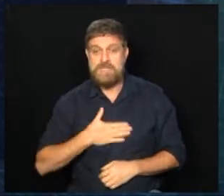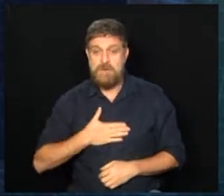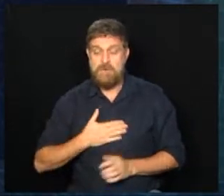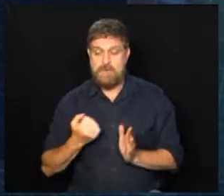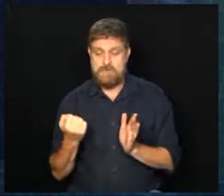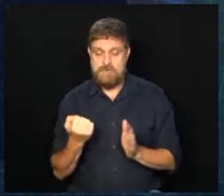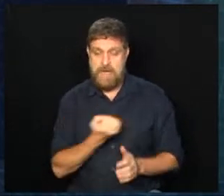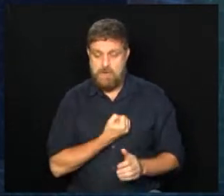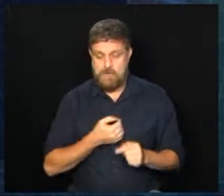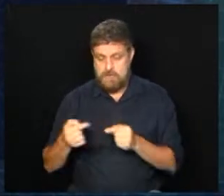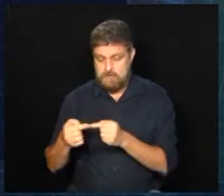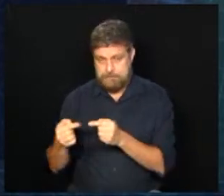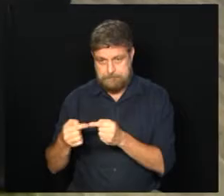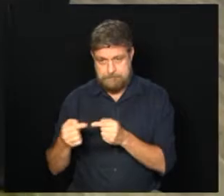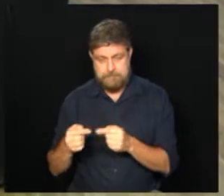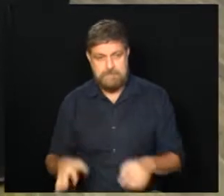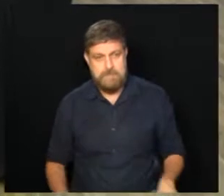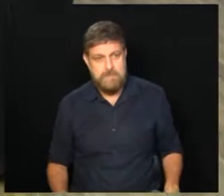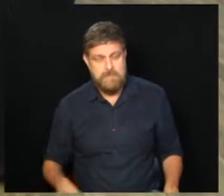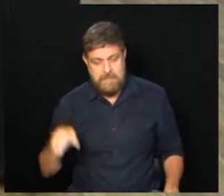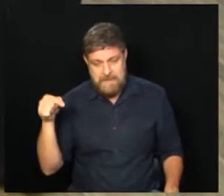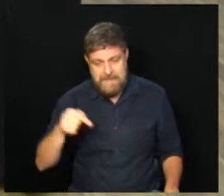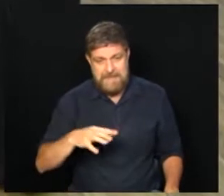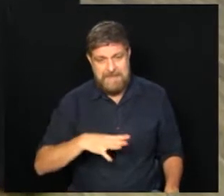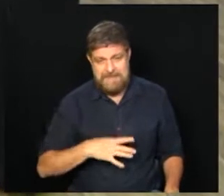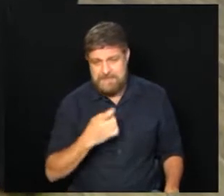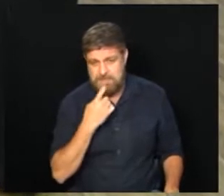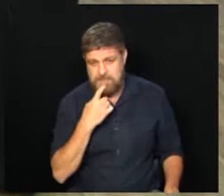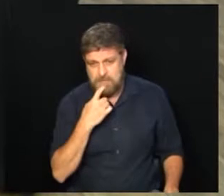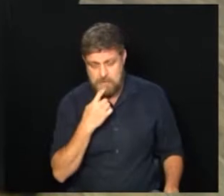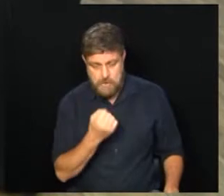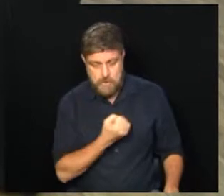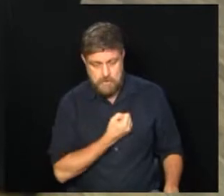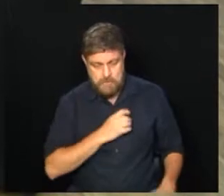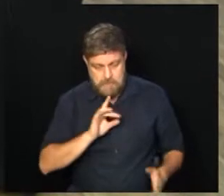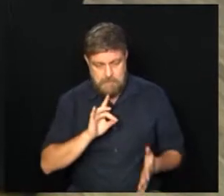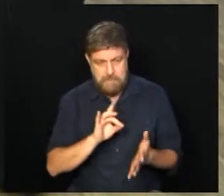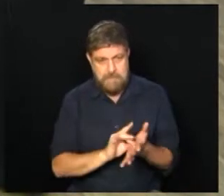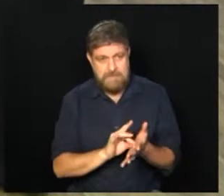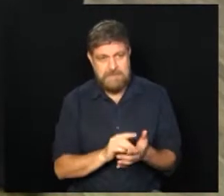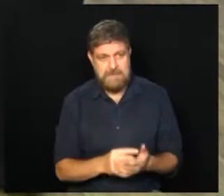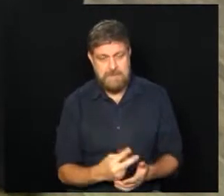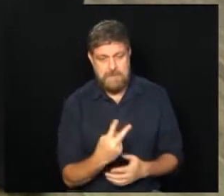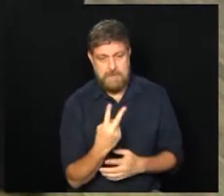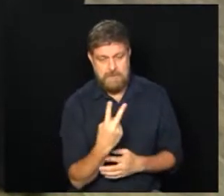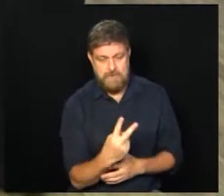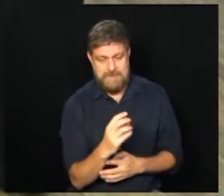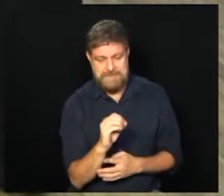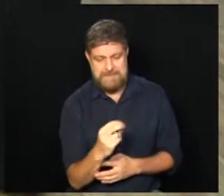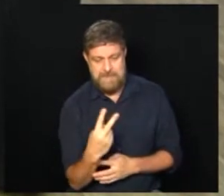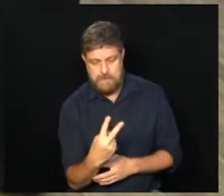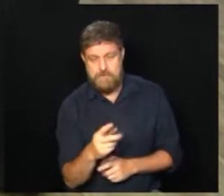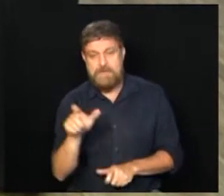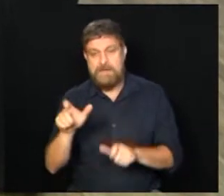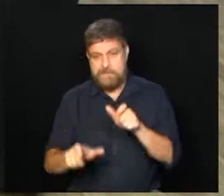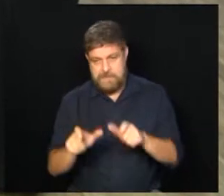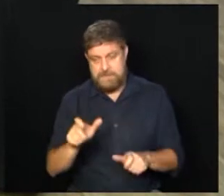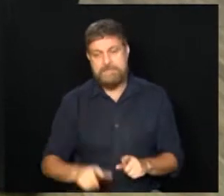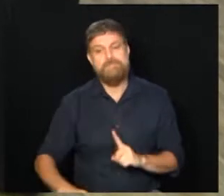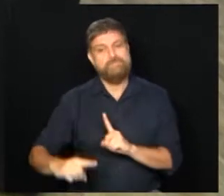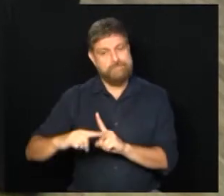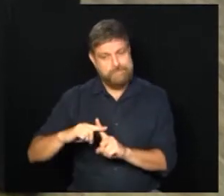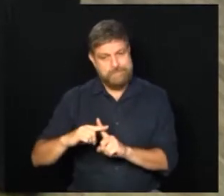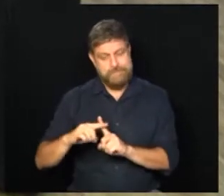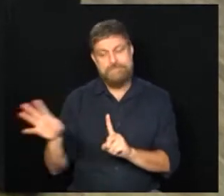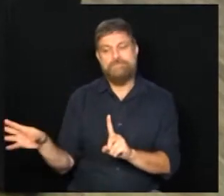última atualização na cidade de Campinas, dos casos confirmados, 202 pessoas testaram positivo